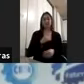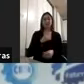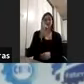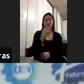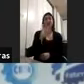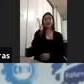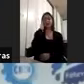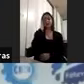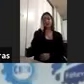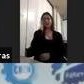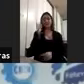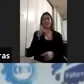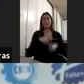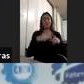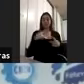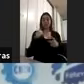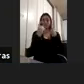Claro.